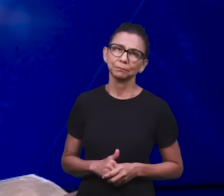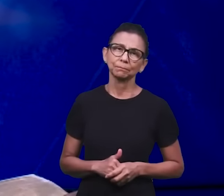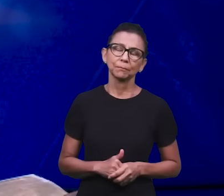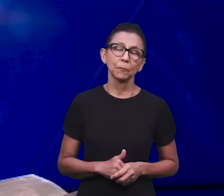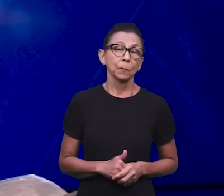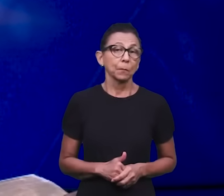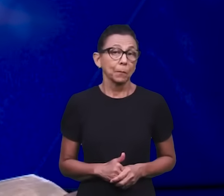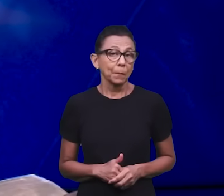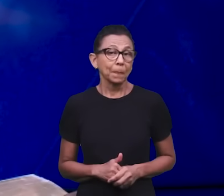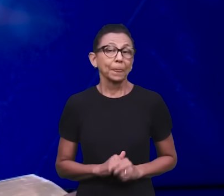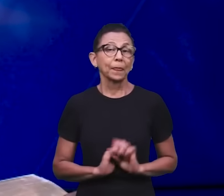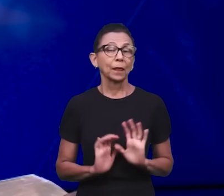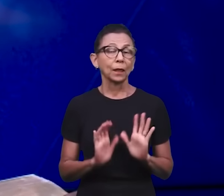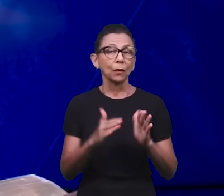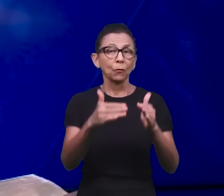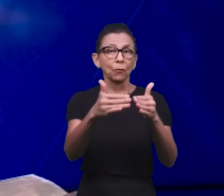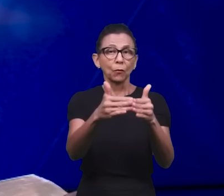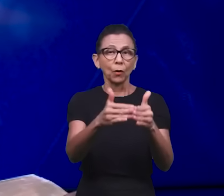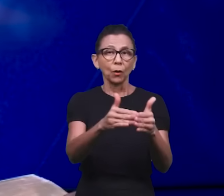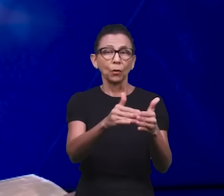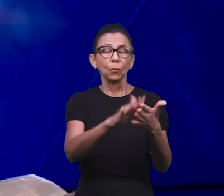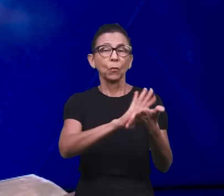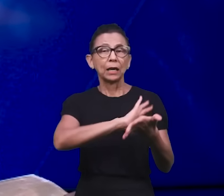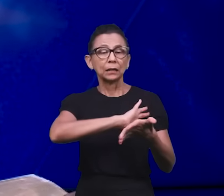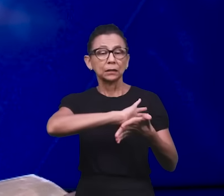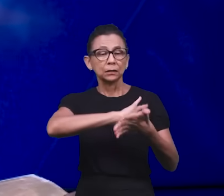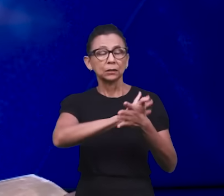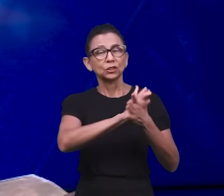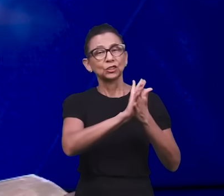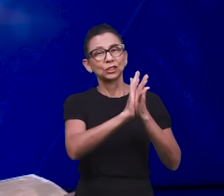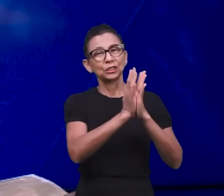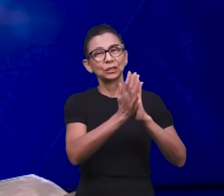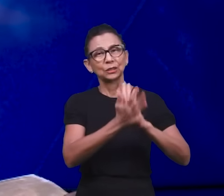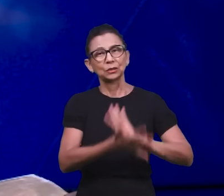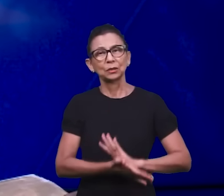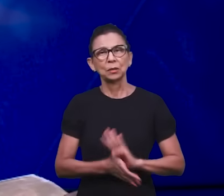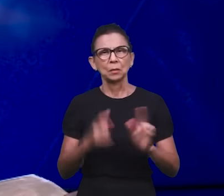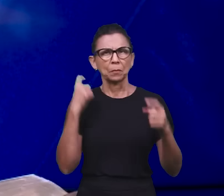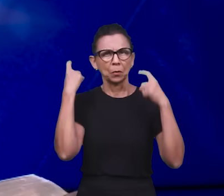construção e destruição sem se dar em conta o